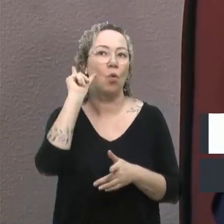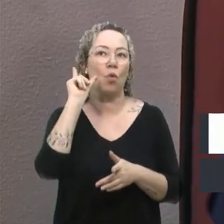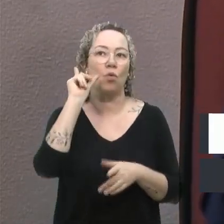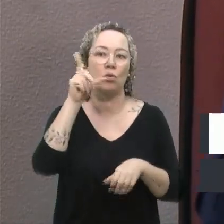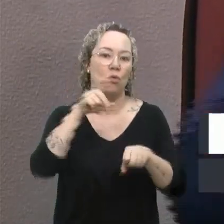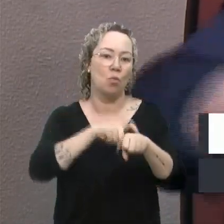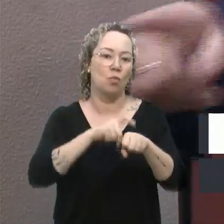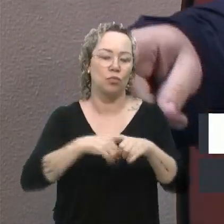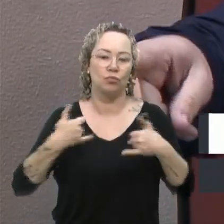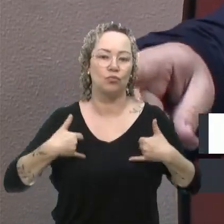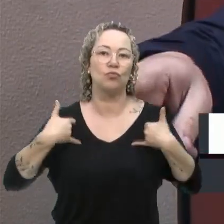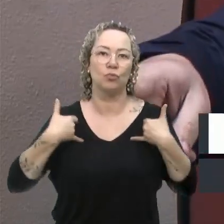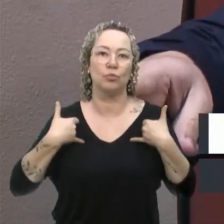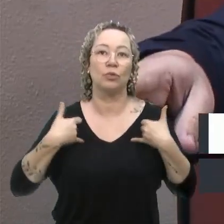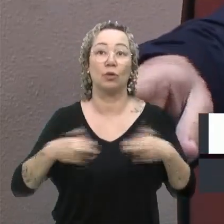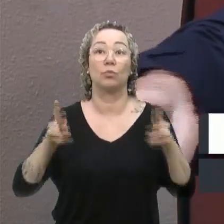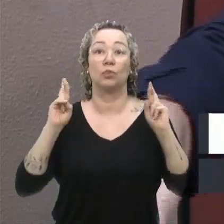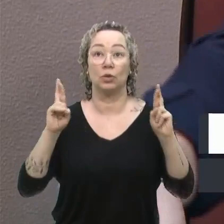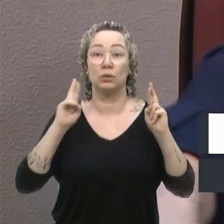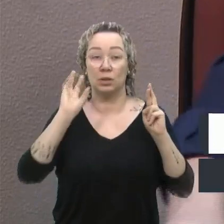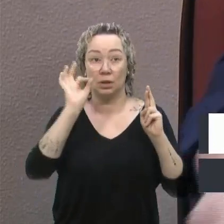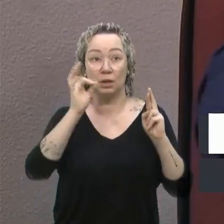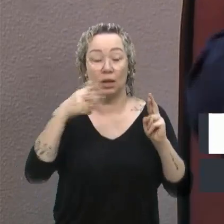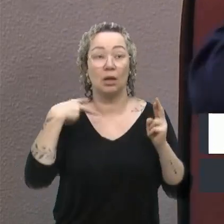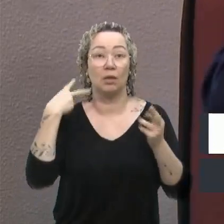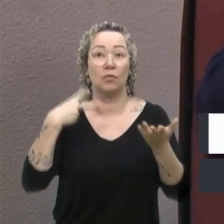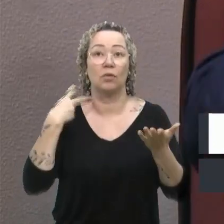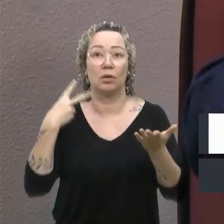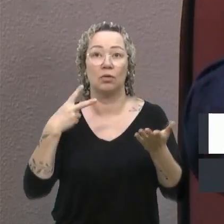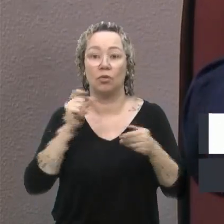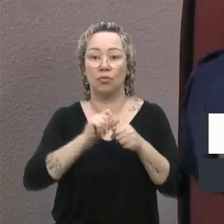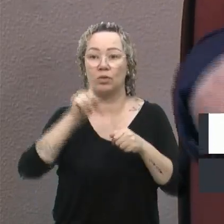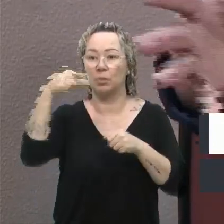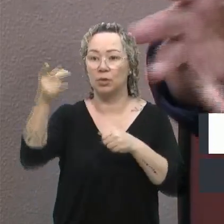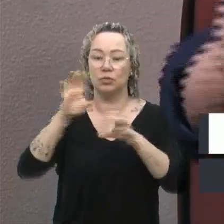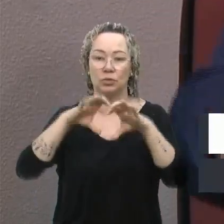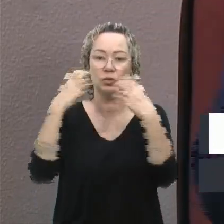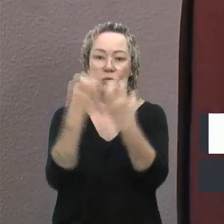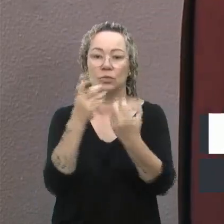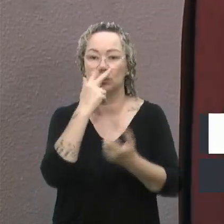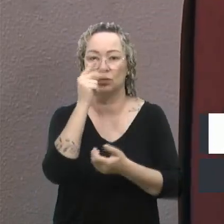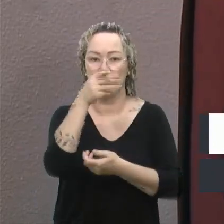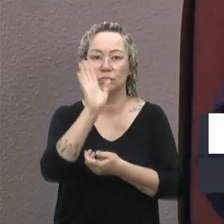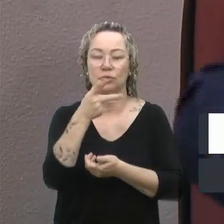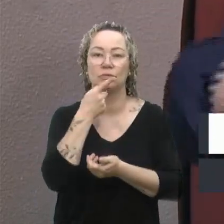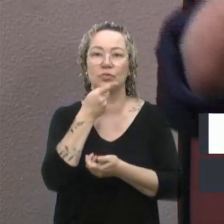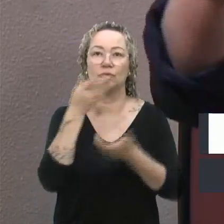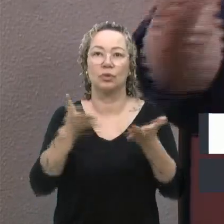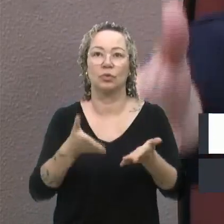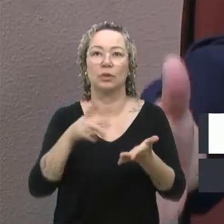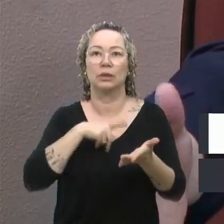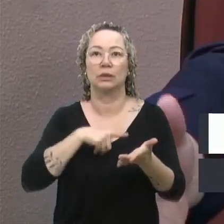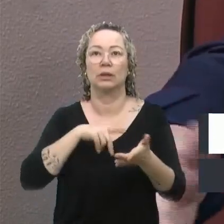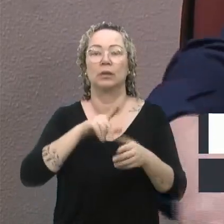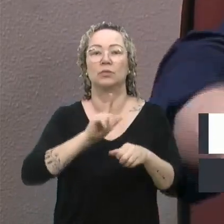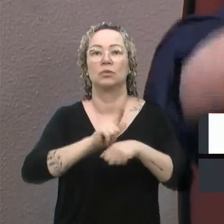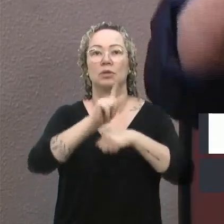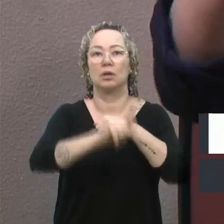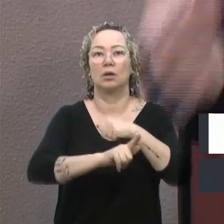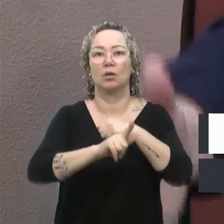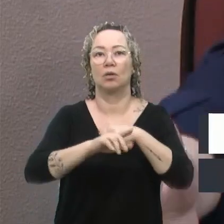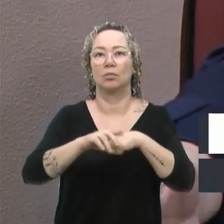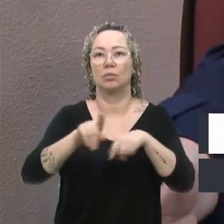orgulho. E esperamos agora, né, vereador, levar para as outras comunidades. Como o senhor mesmo mencionou, nós temos Galópolis, temos